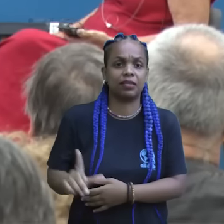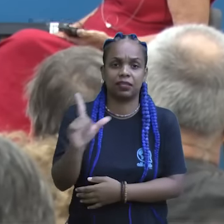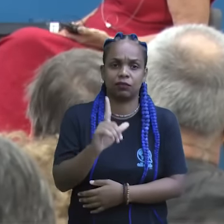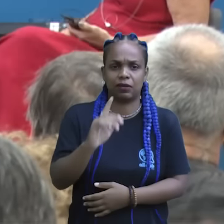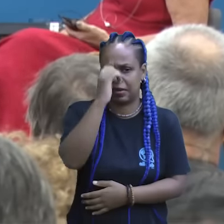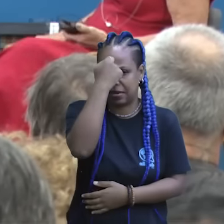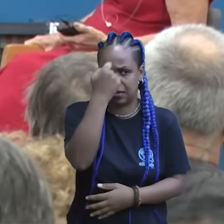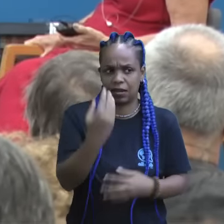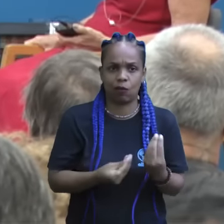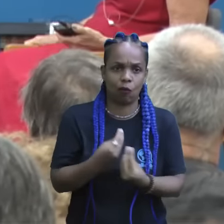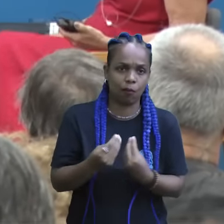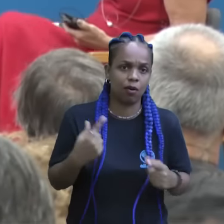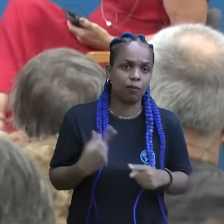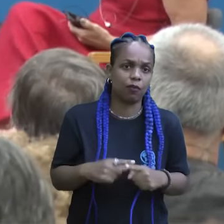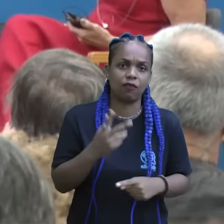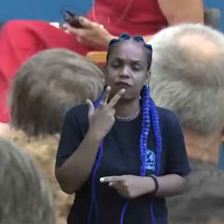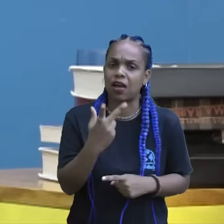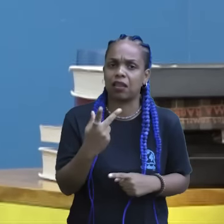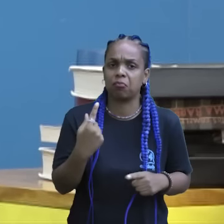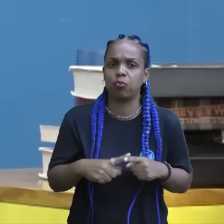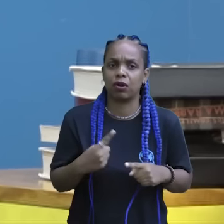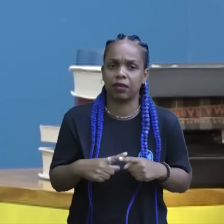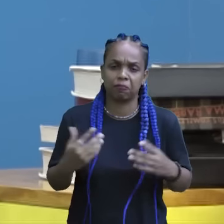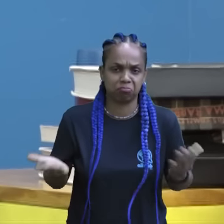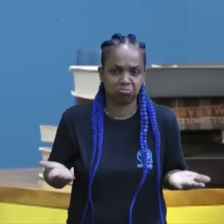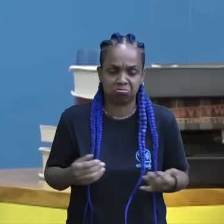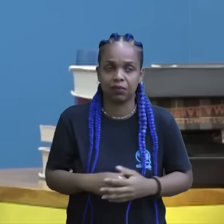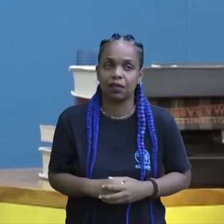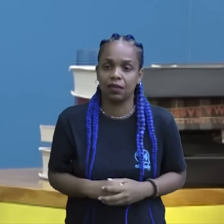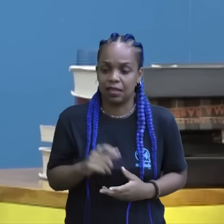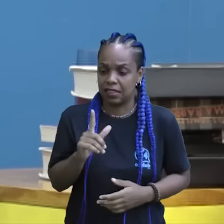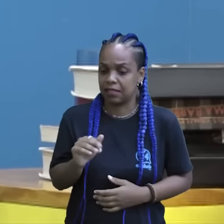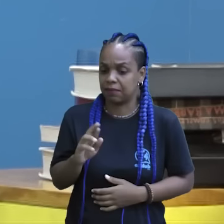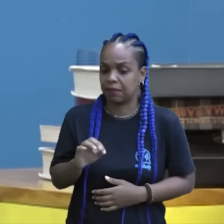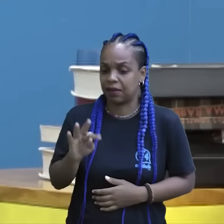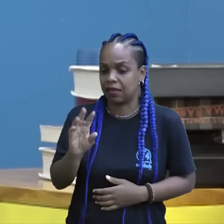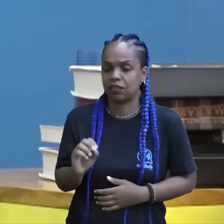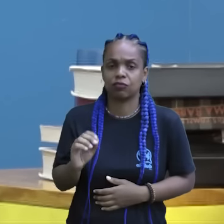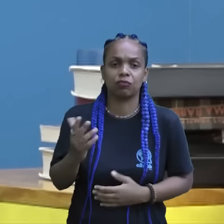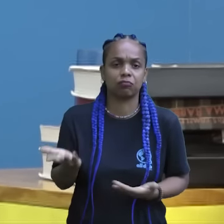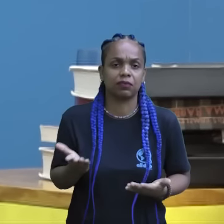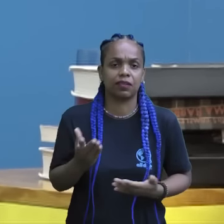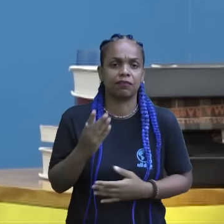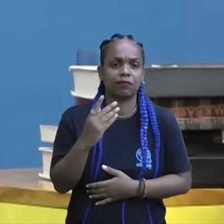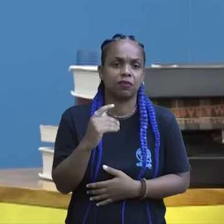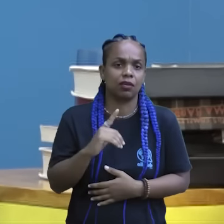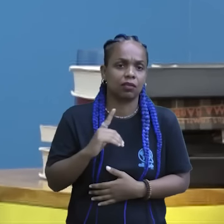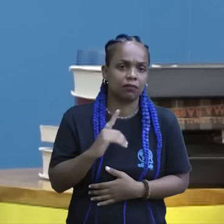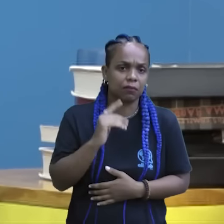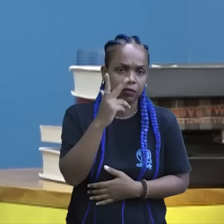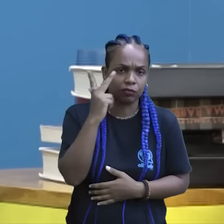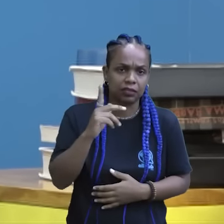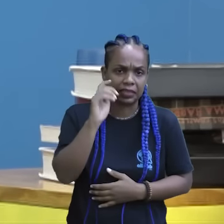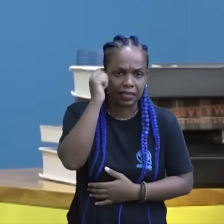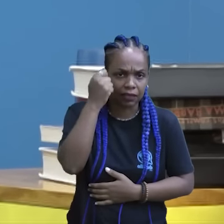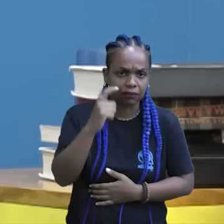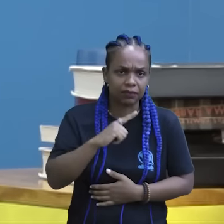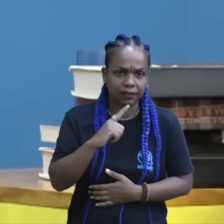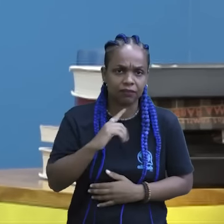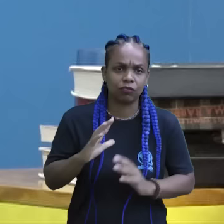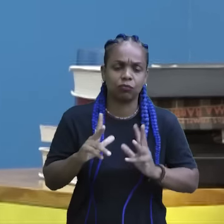muitos personagens são negros e os enredos envolvem as pessoas negras. Lima, ele mesmo diz, não